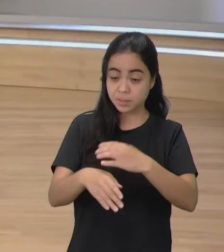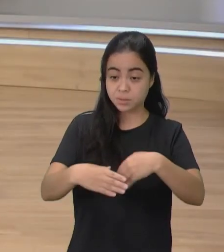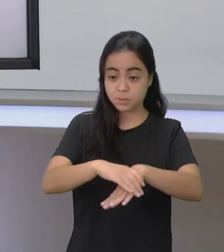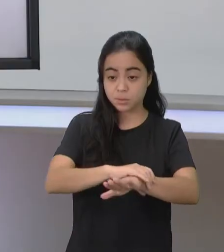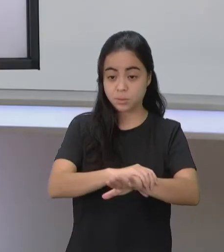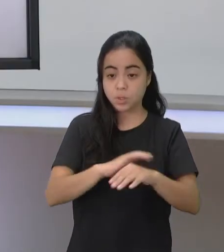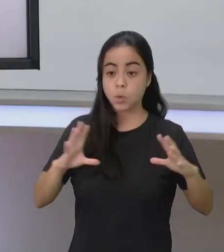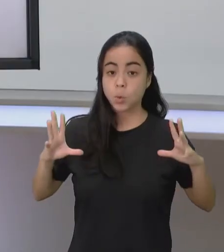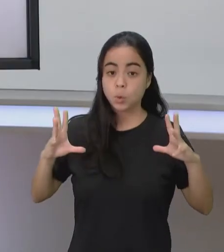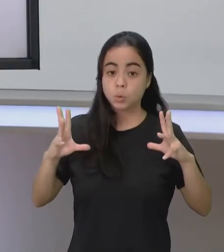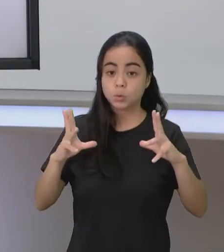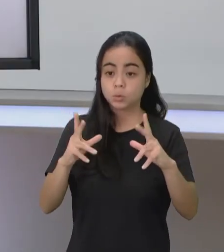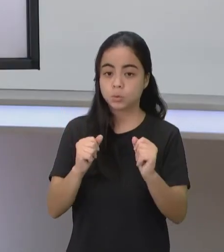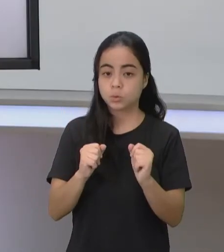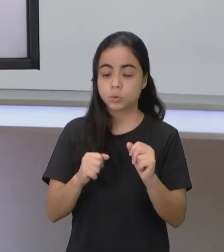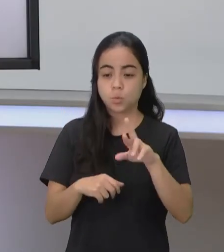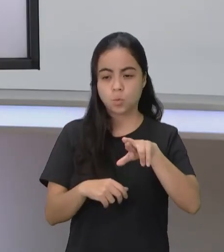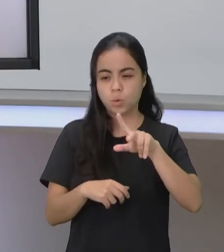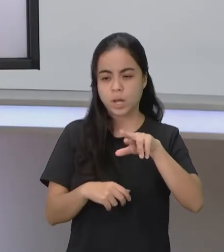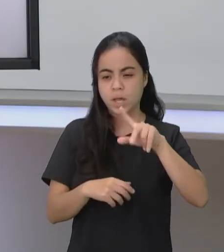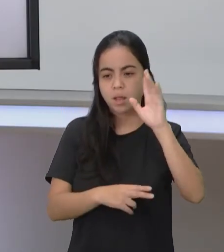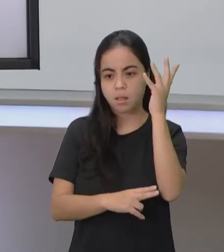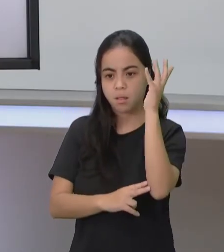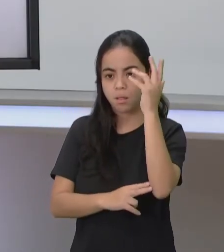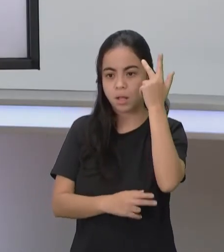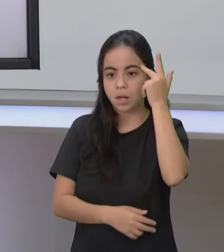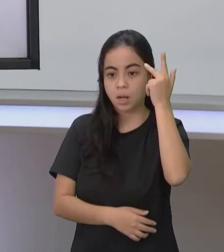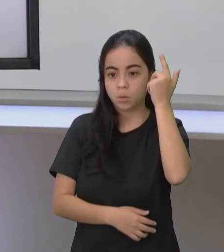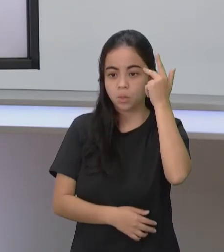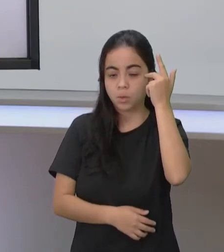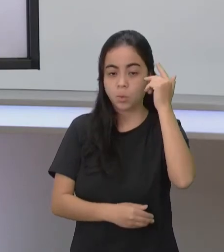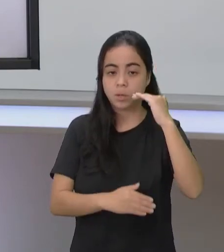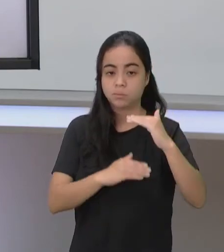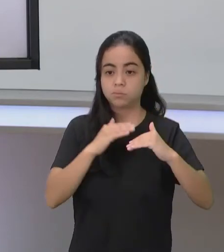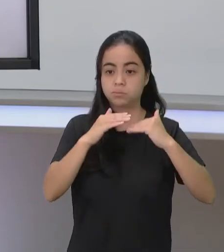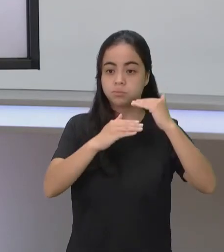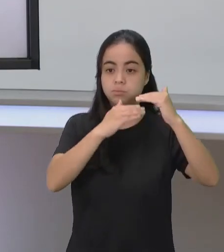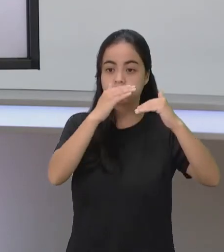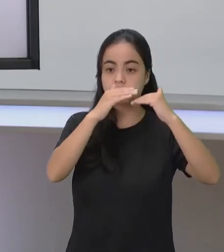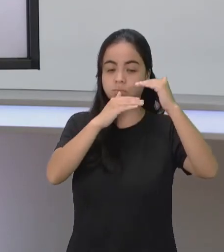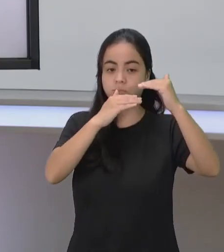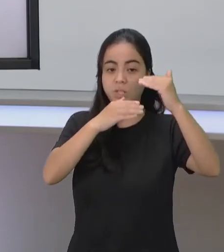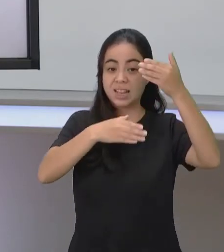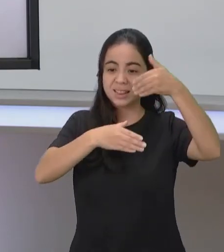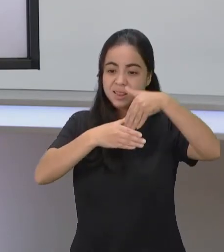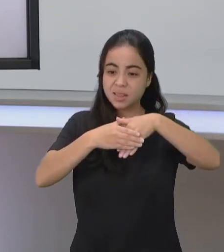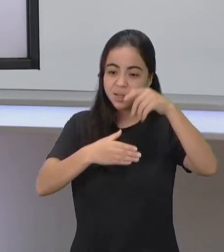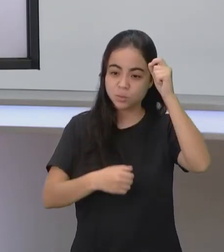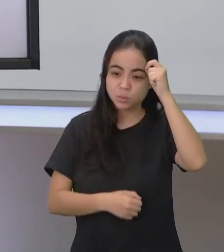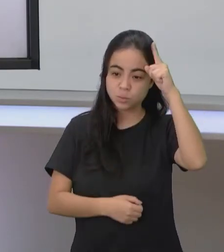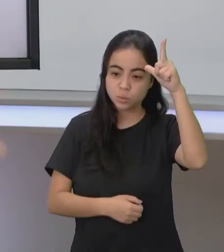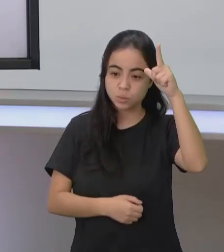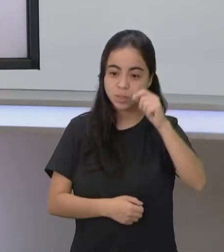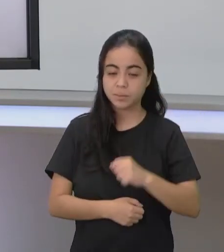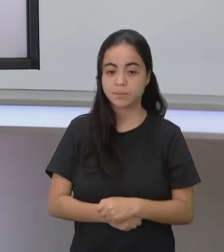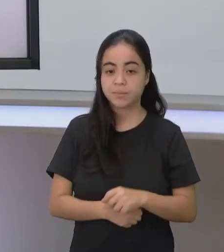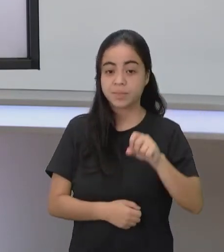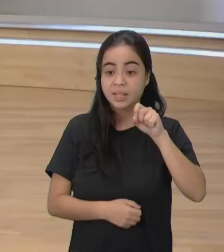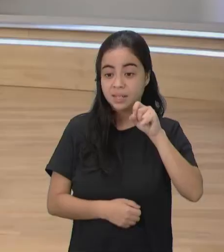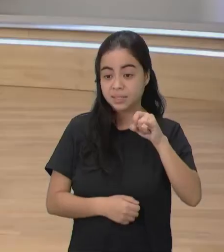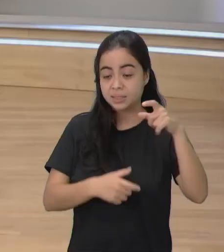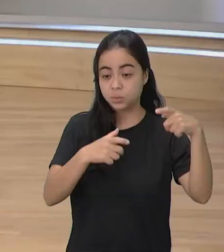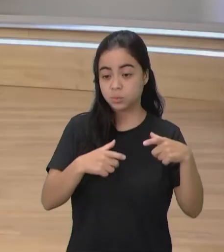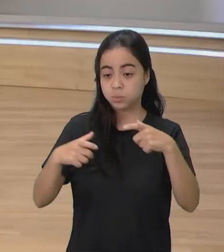enfim, tudo isso não é algo natural. É algo que foi uma construção, é algo que está dentro da nossa cultura. Talvez se a gente estivesse em outro lugar, a gente